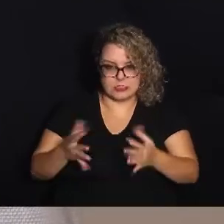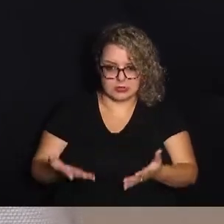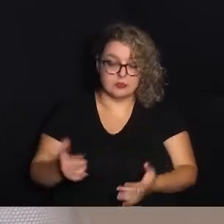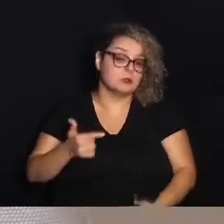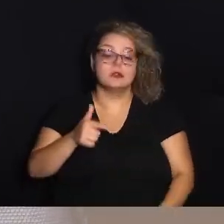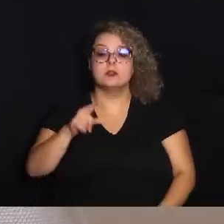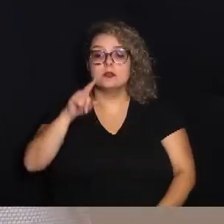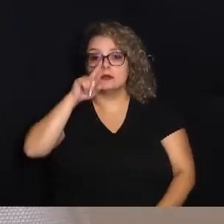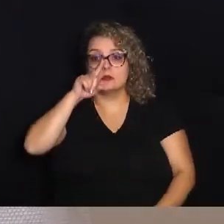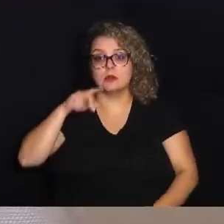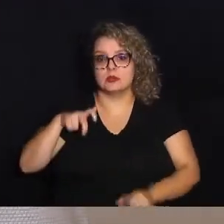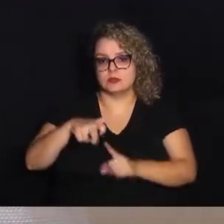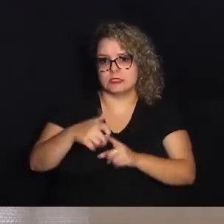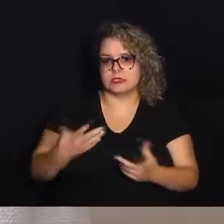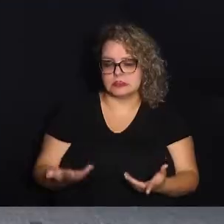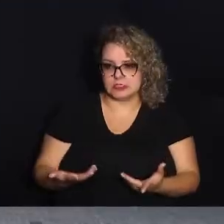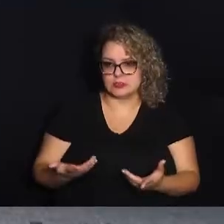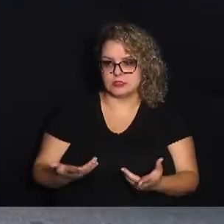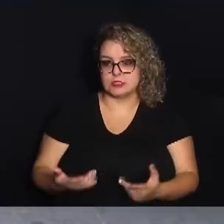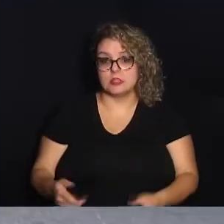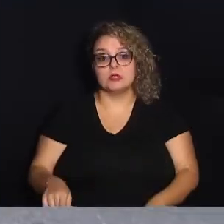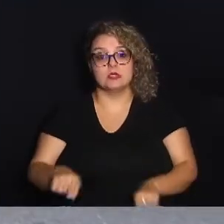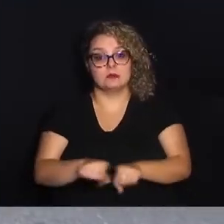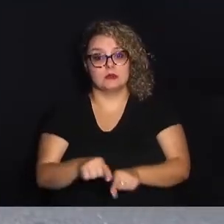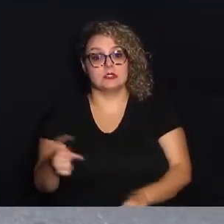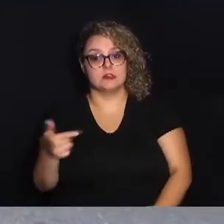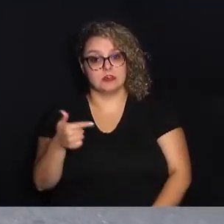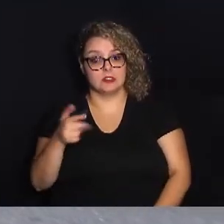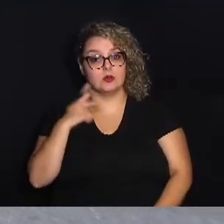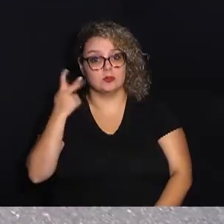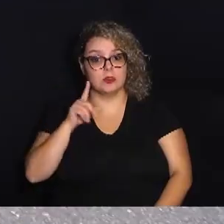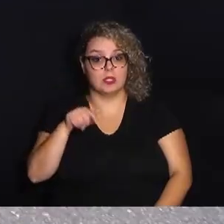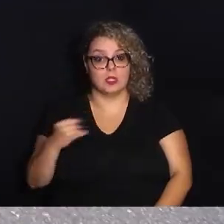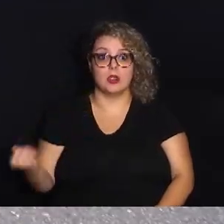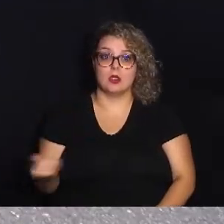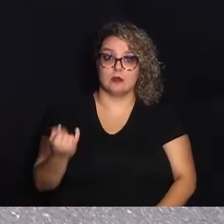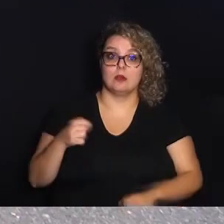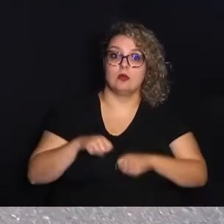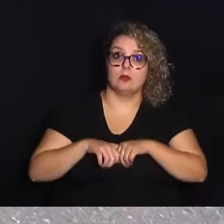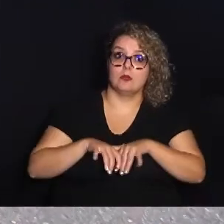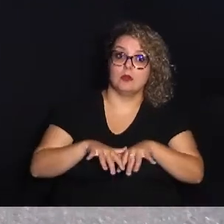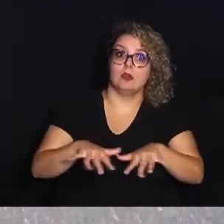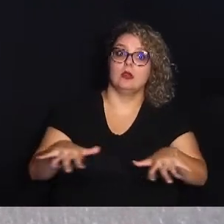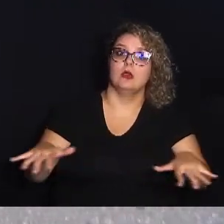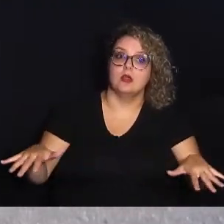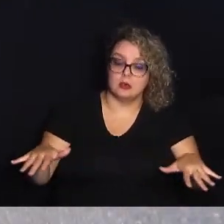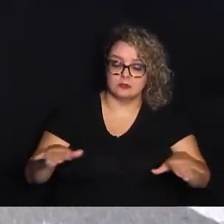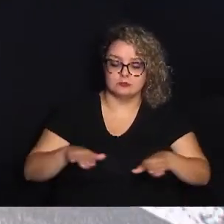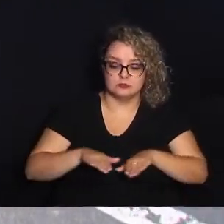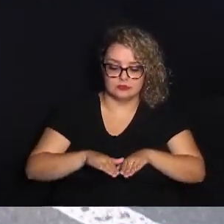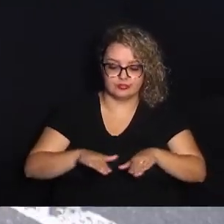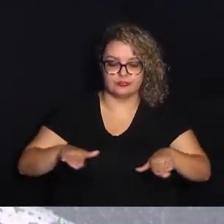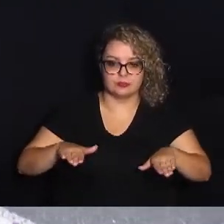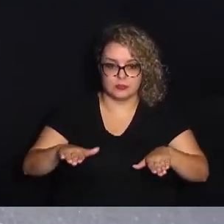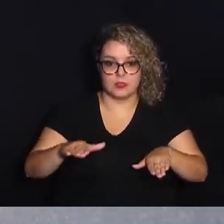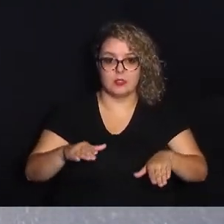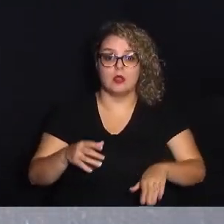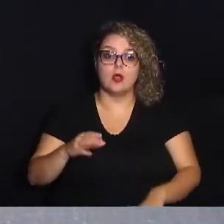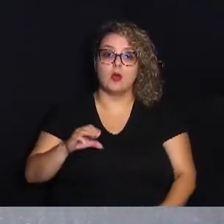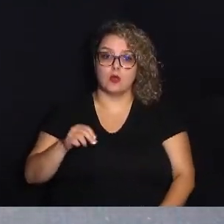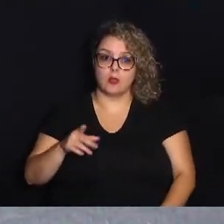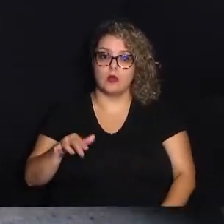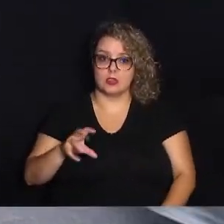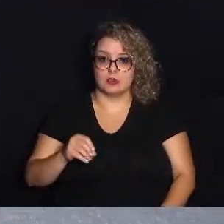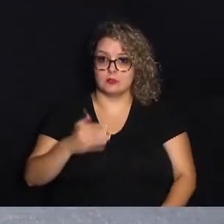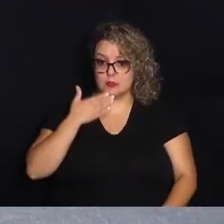sem perigo de acidente ainda segundo o vereador é importante ampliar a extensão do piso em concreto